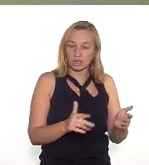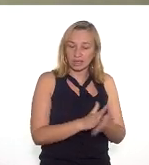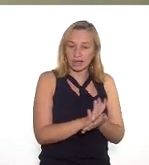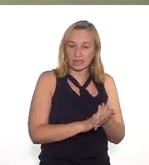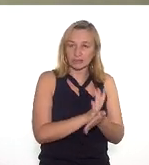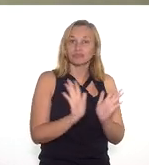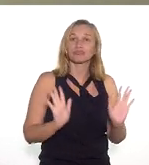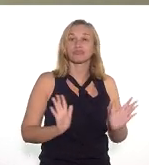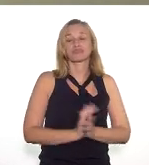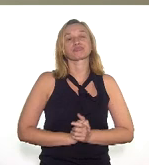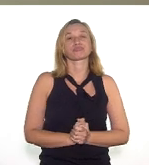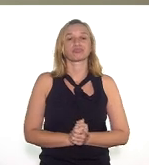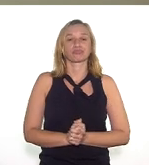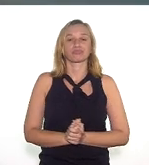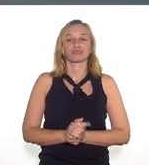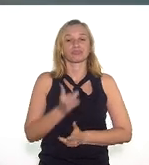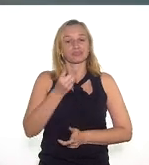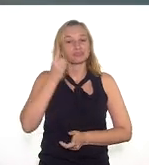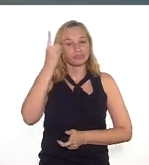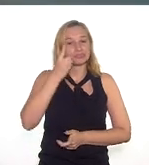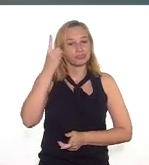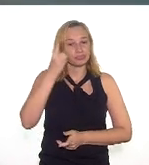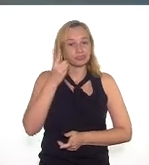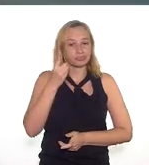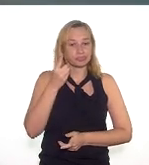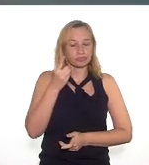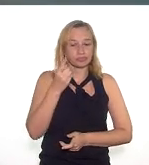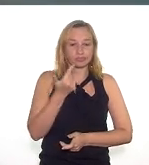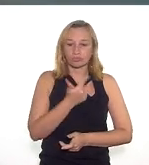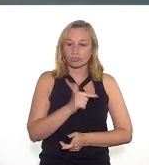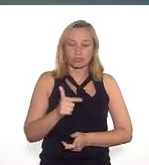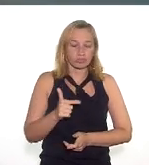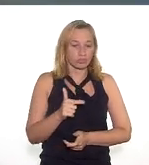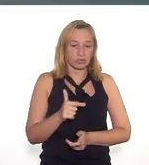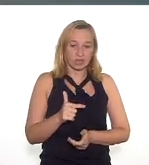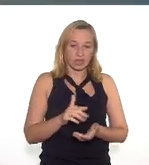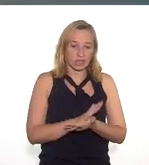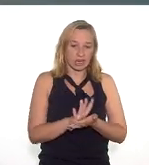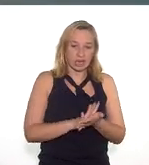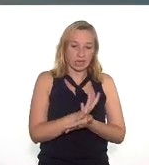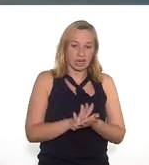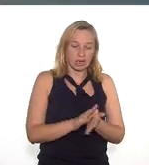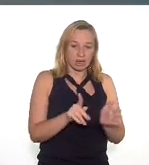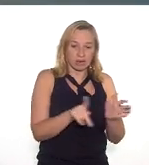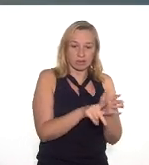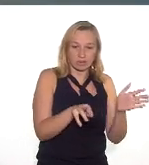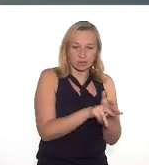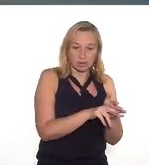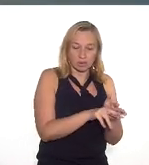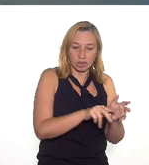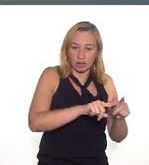funcionamento. Deputado, não existe funcionamento, é a resolução que reformou.